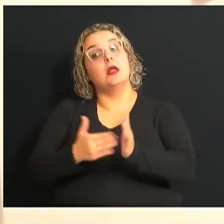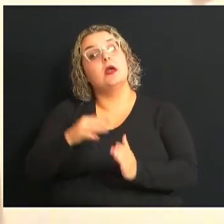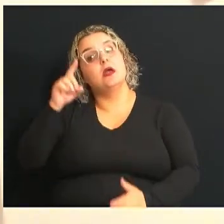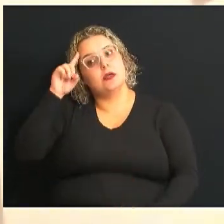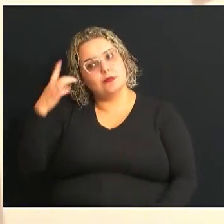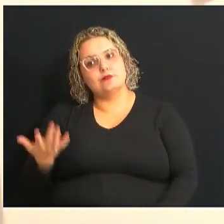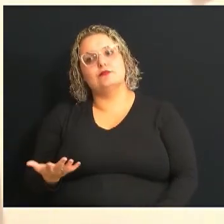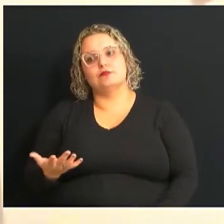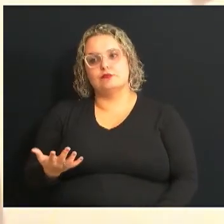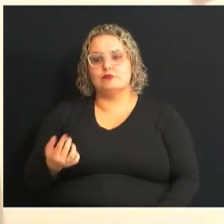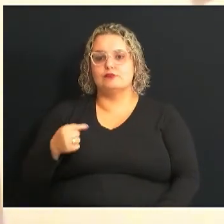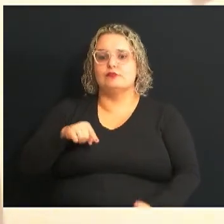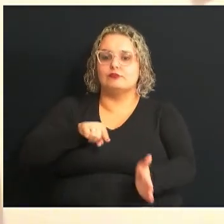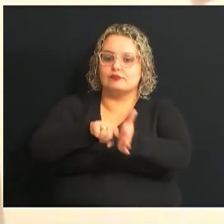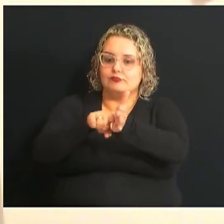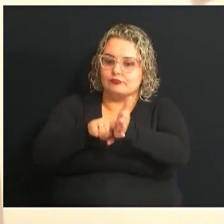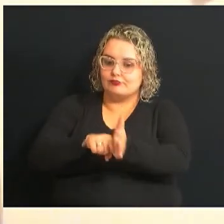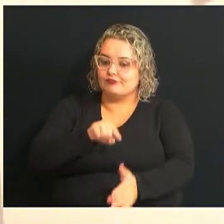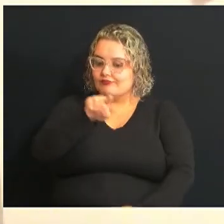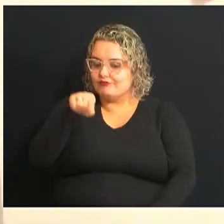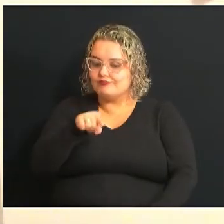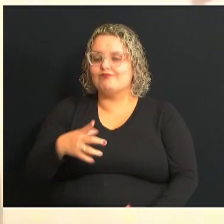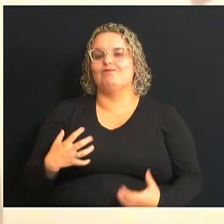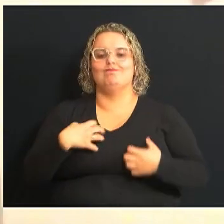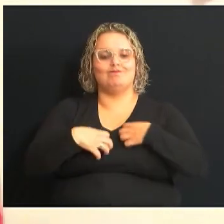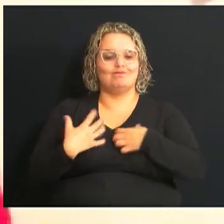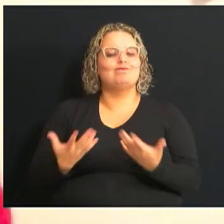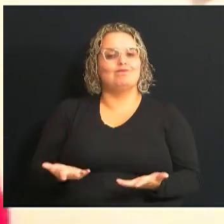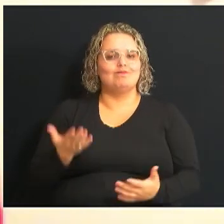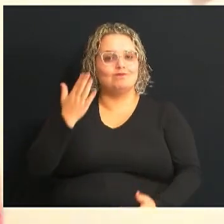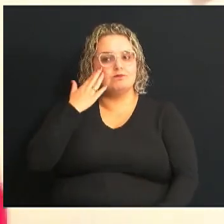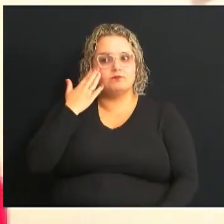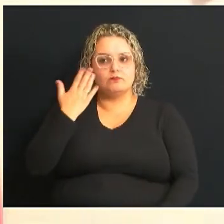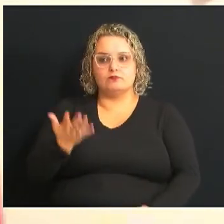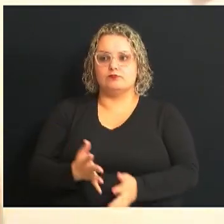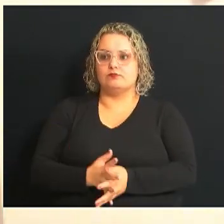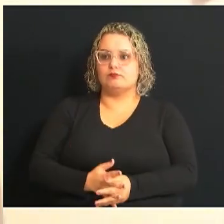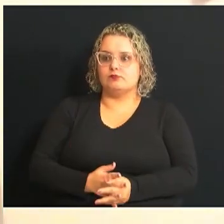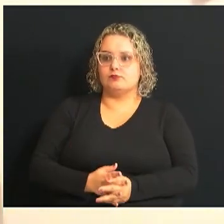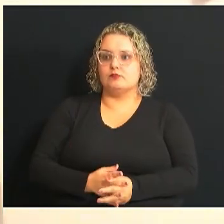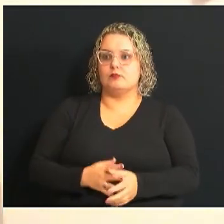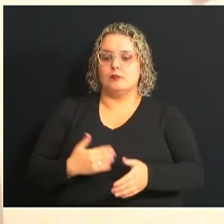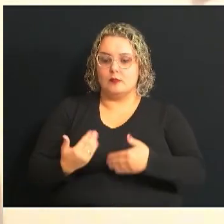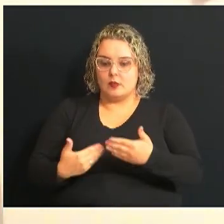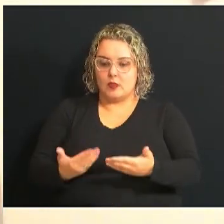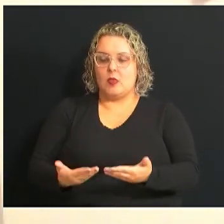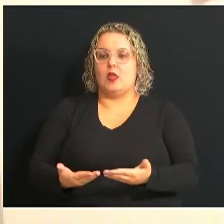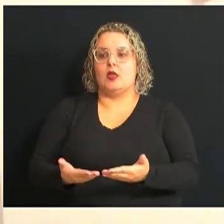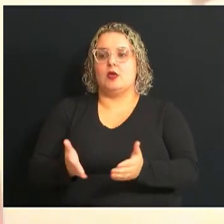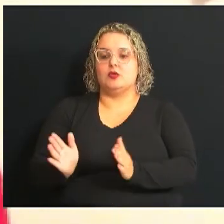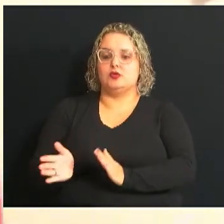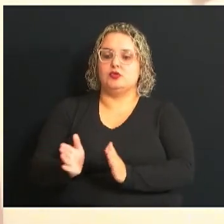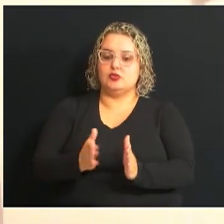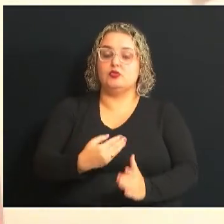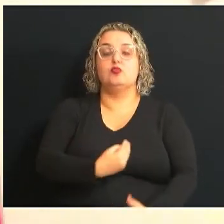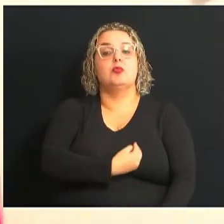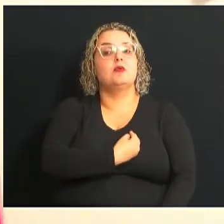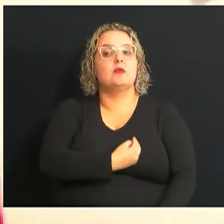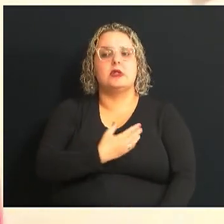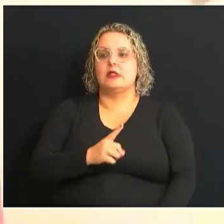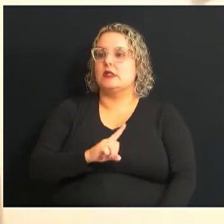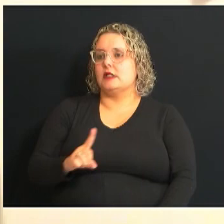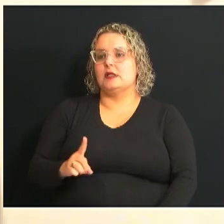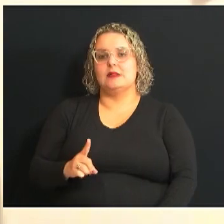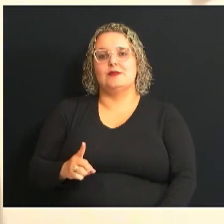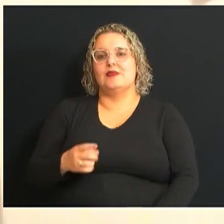resolvi questionar essas minhas inquietações todas, sabe? Eu estava indo por um caminho de uma vida que não estava mais sustentável